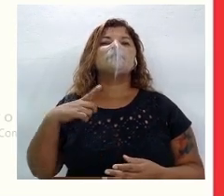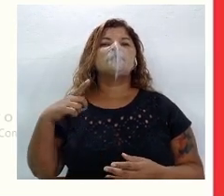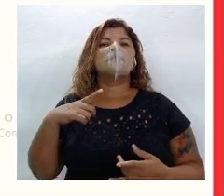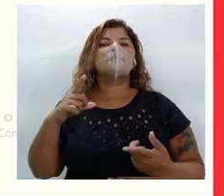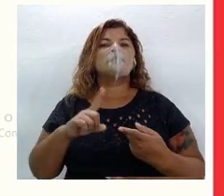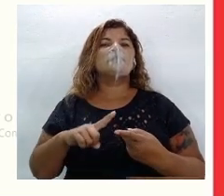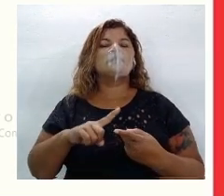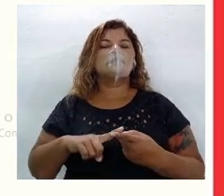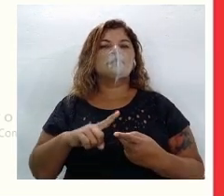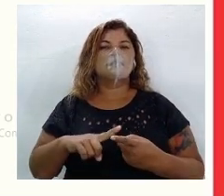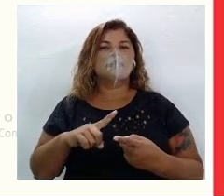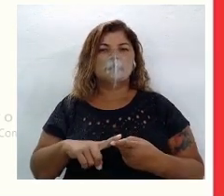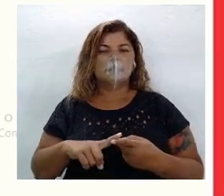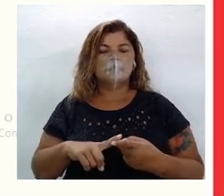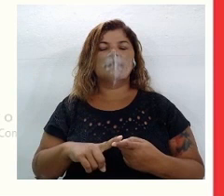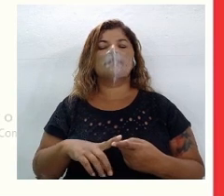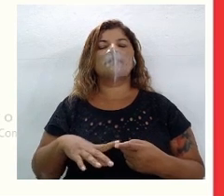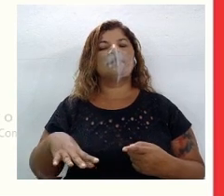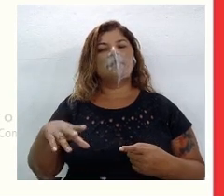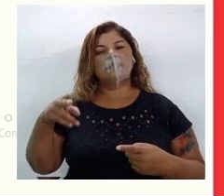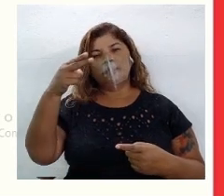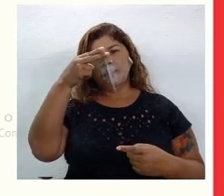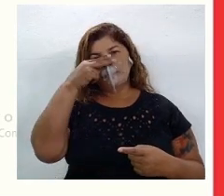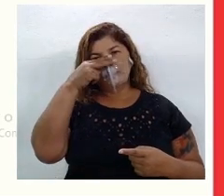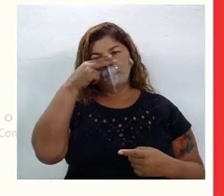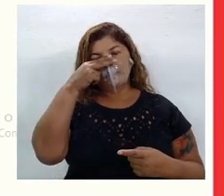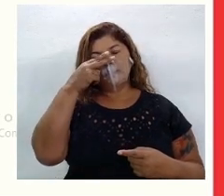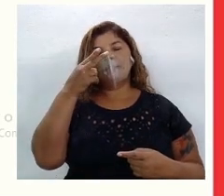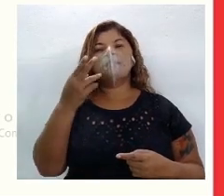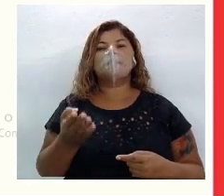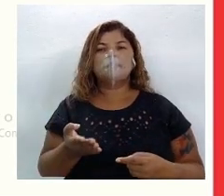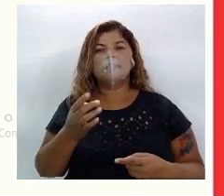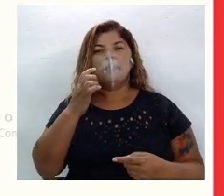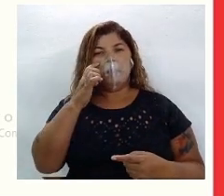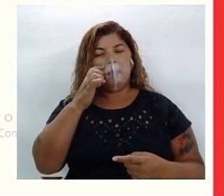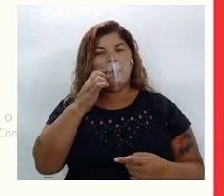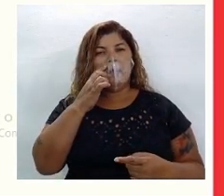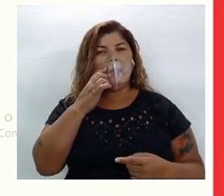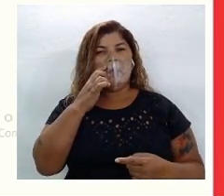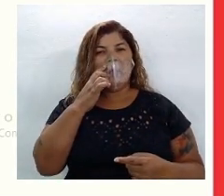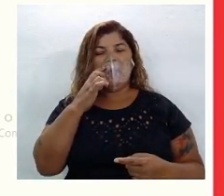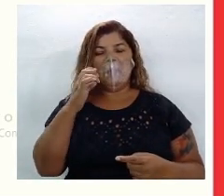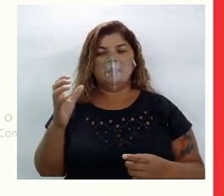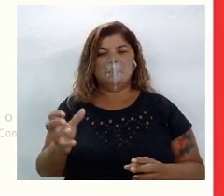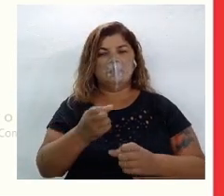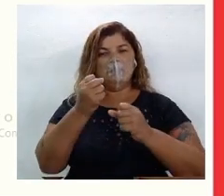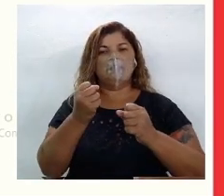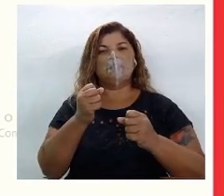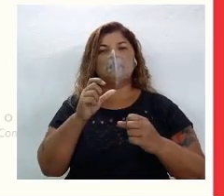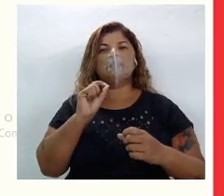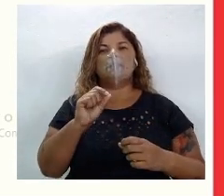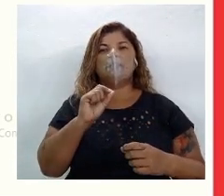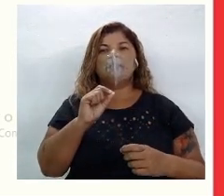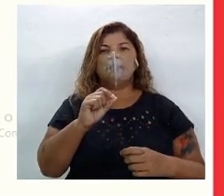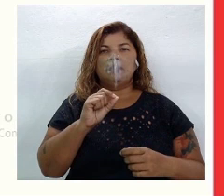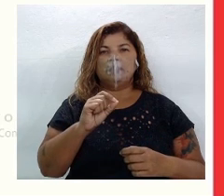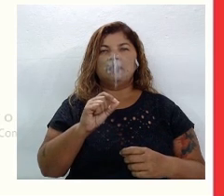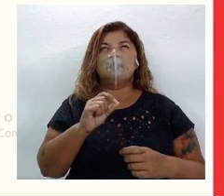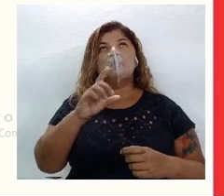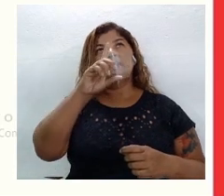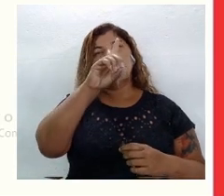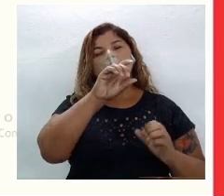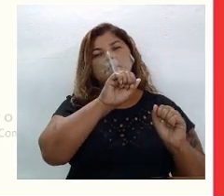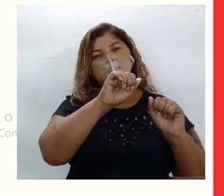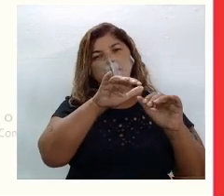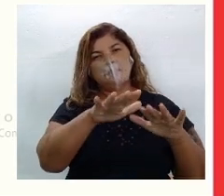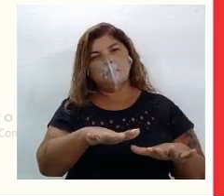temos ainda o seguinte: para os protestantes, escutem só, a salvação é conseguida por meio da